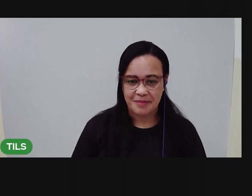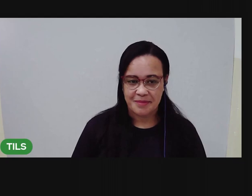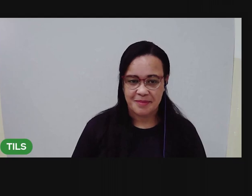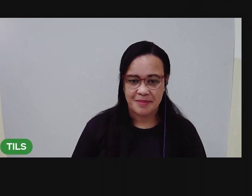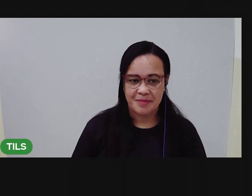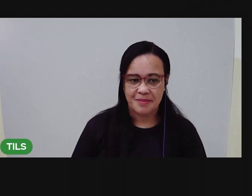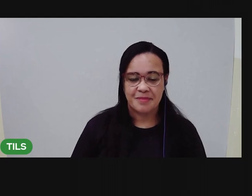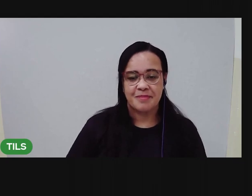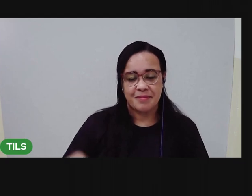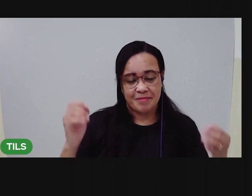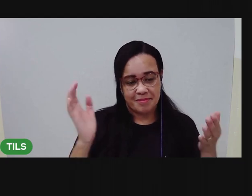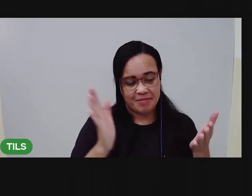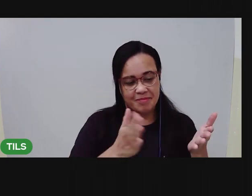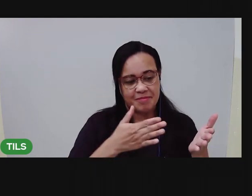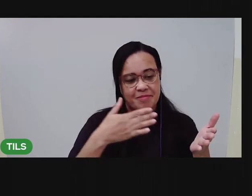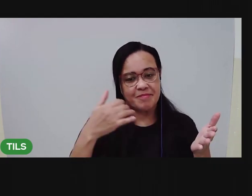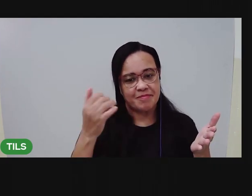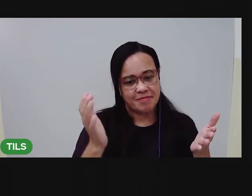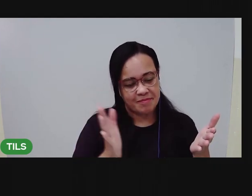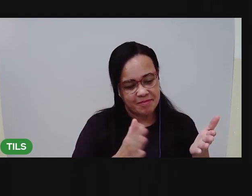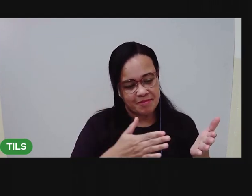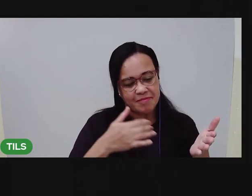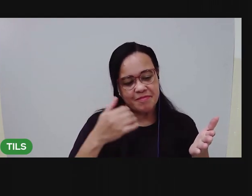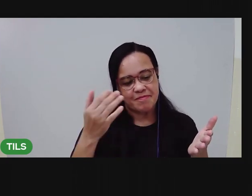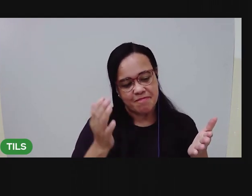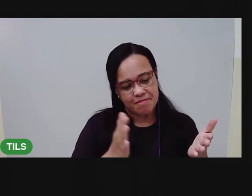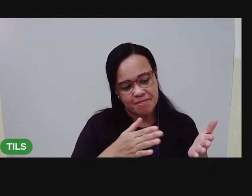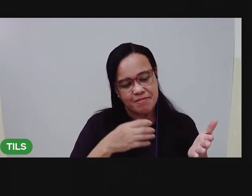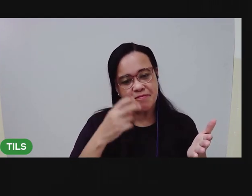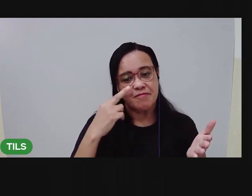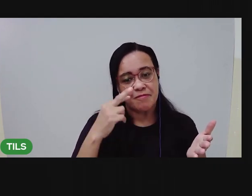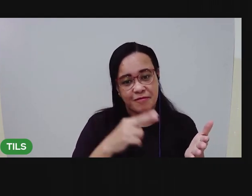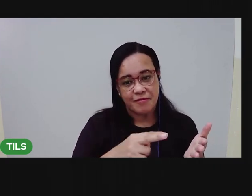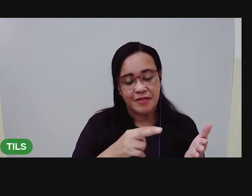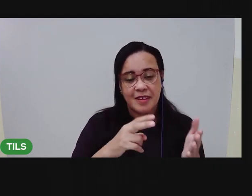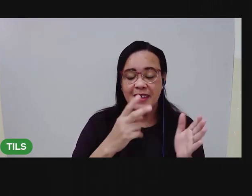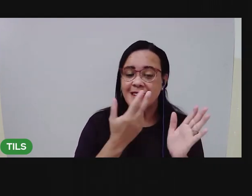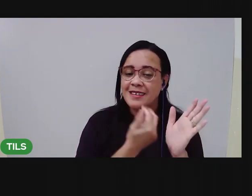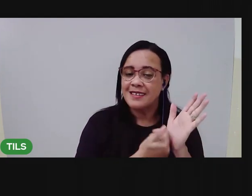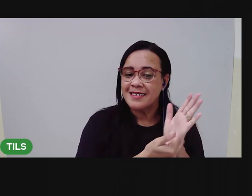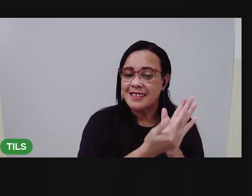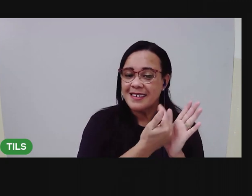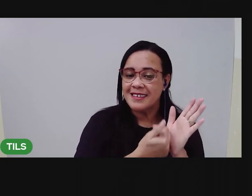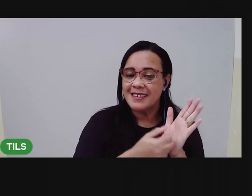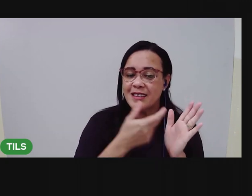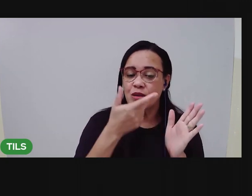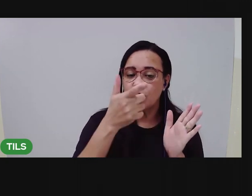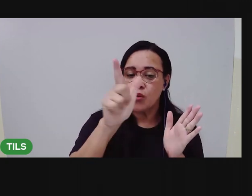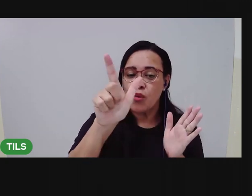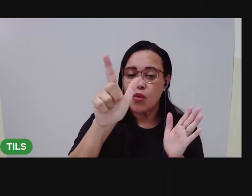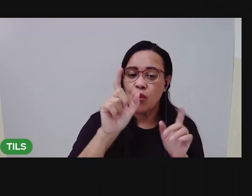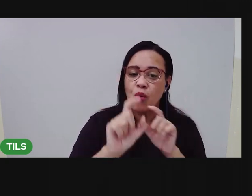Vou passar a página aqui para vocês observarem essa outra imagem.